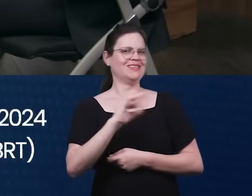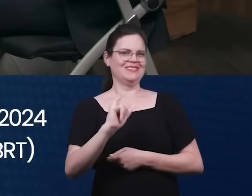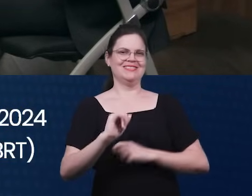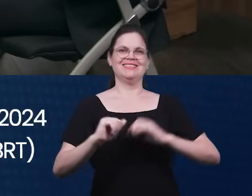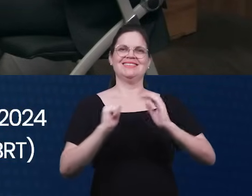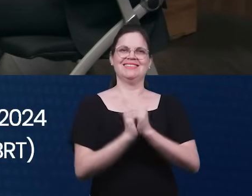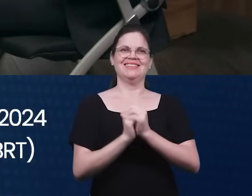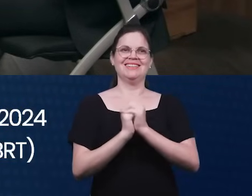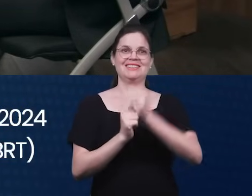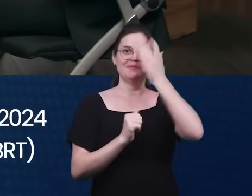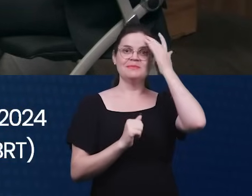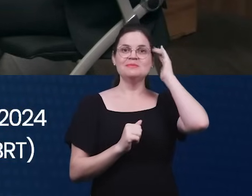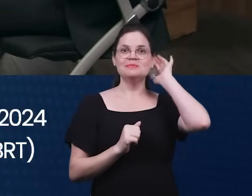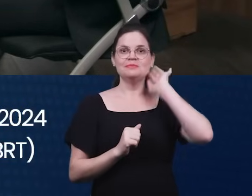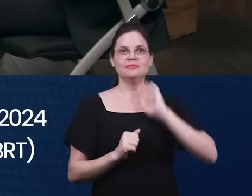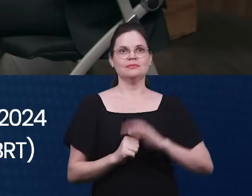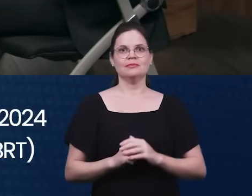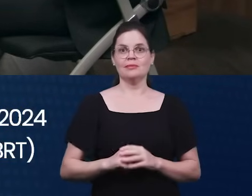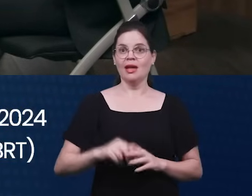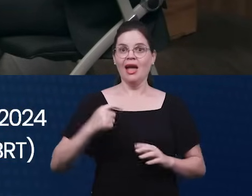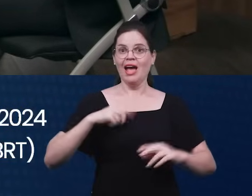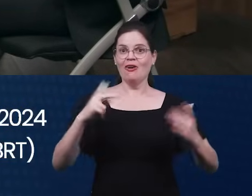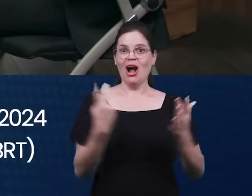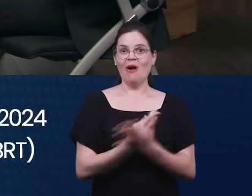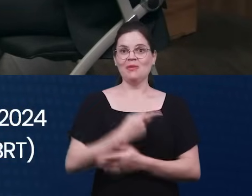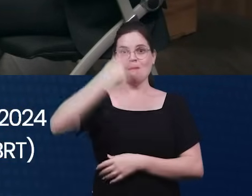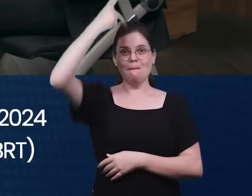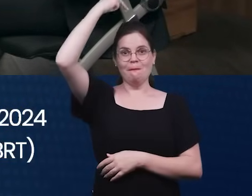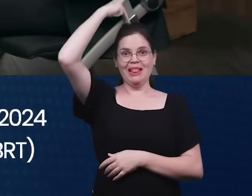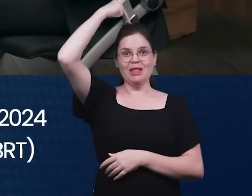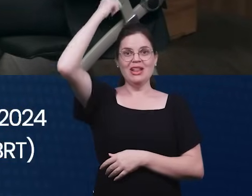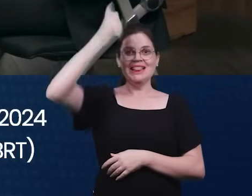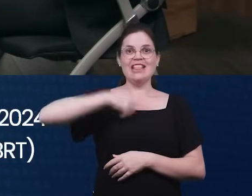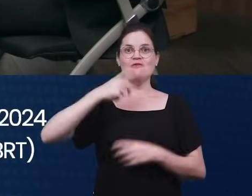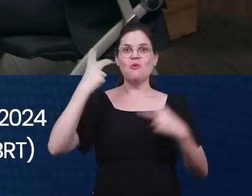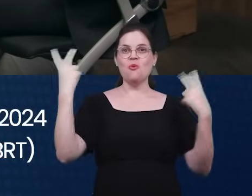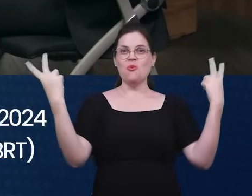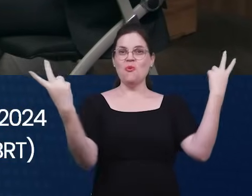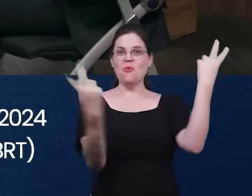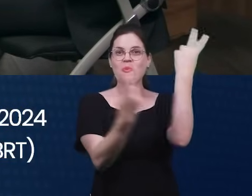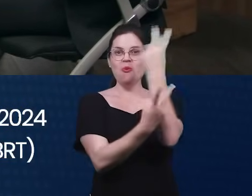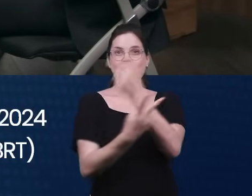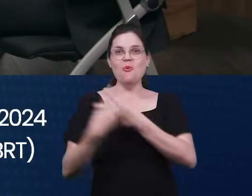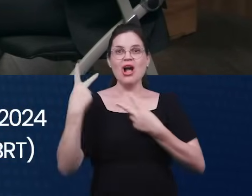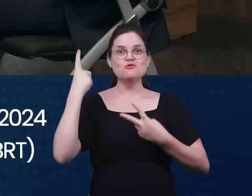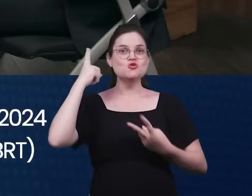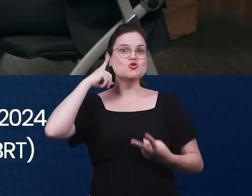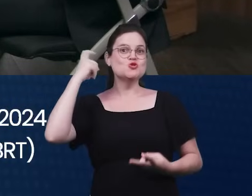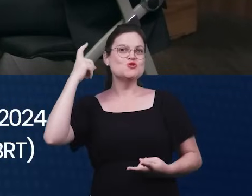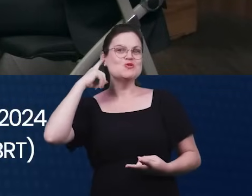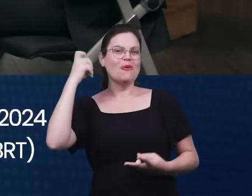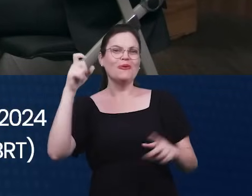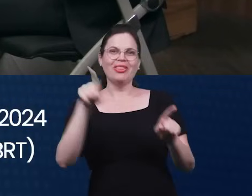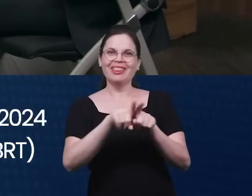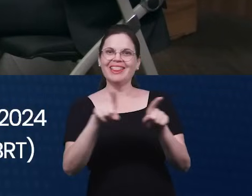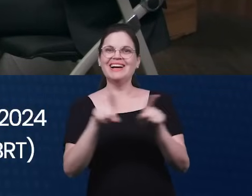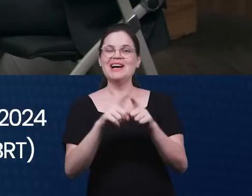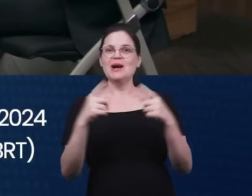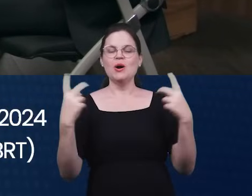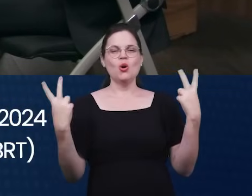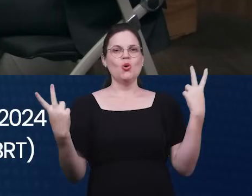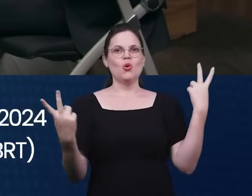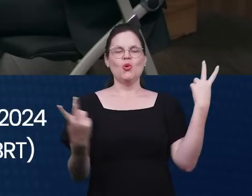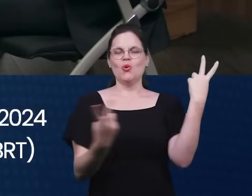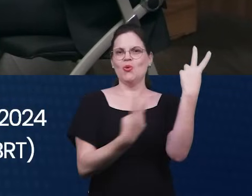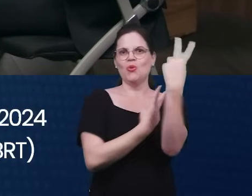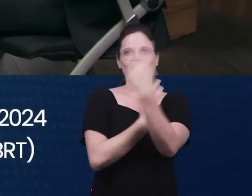amém esse vento estava presente lá no dia de Pentecostes veio um vento vement som som som como de um vento vente som como